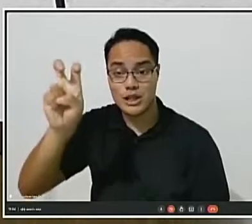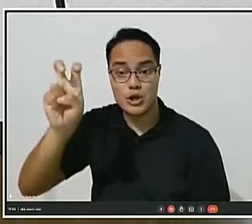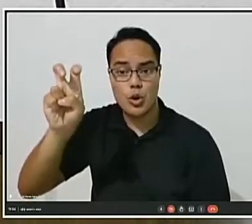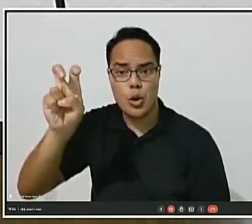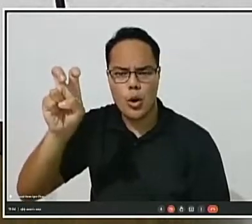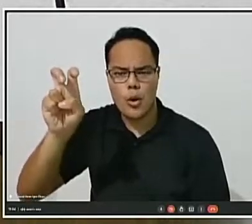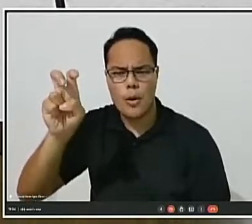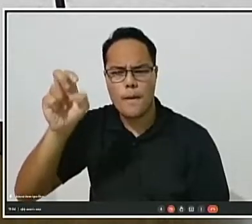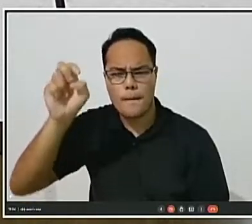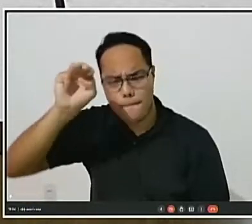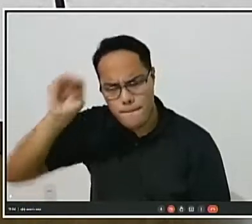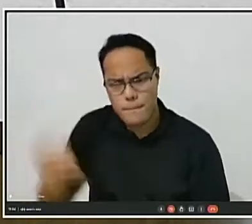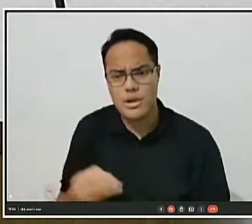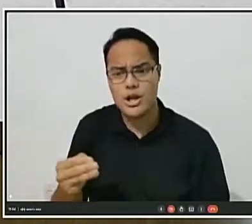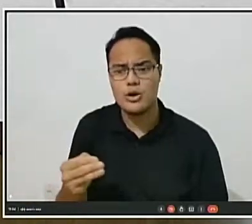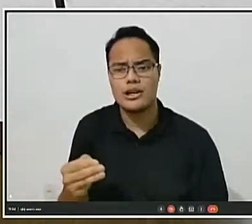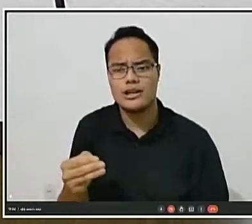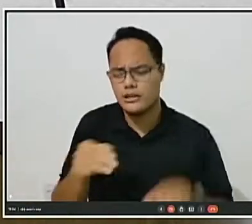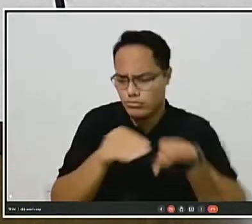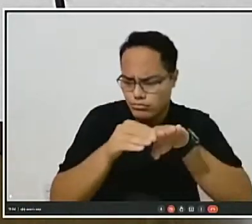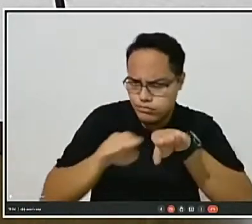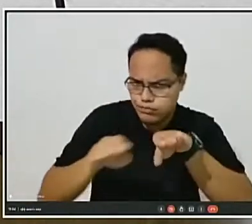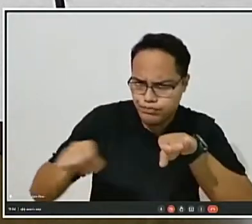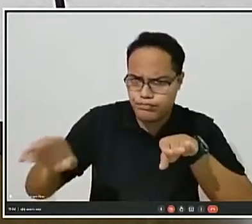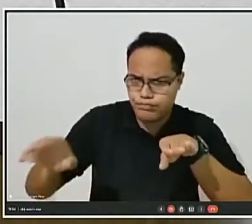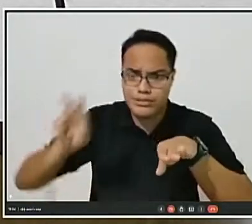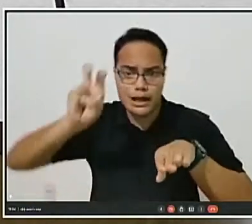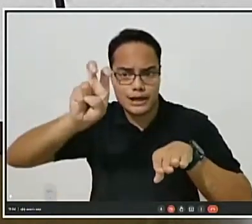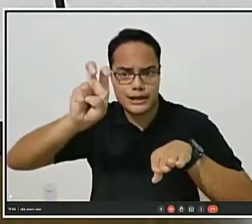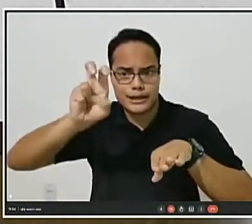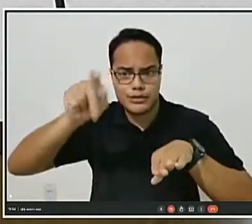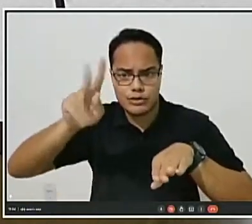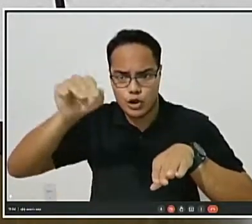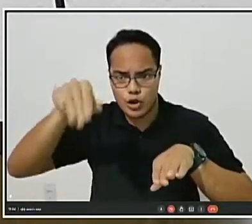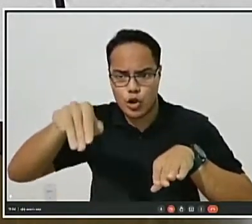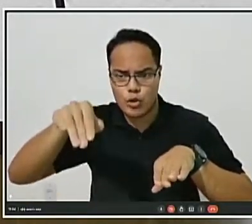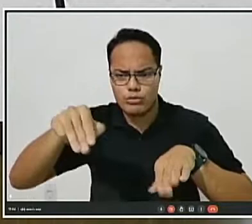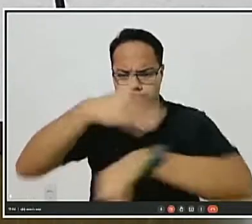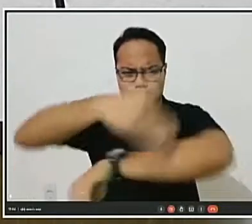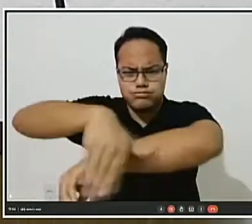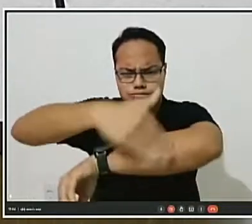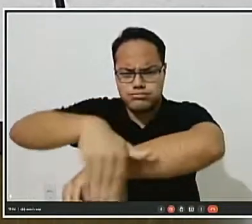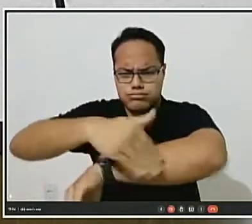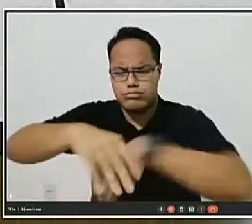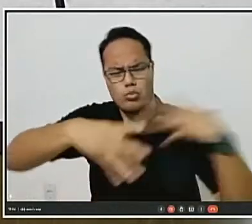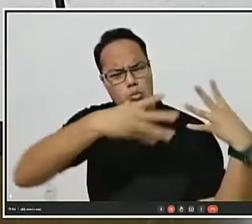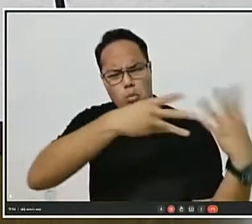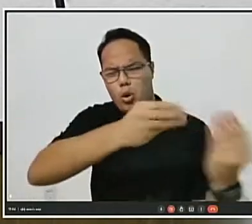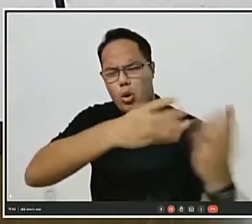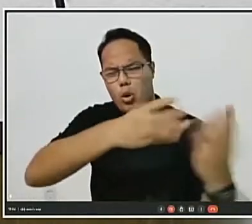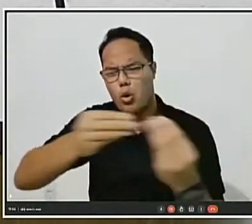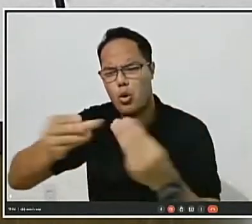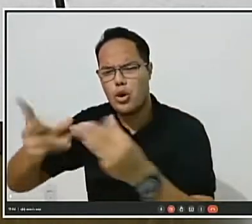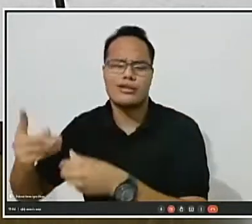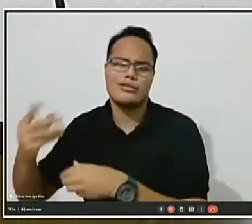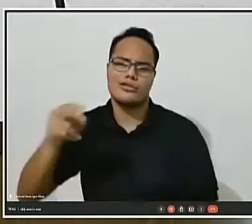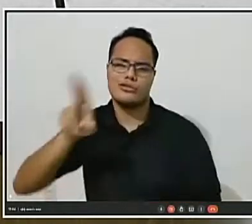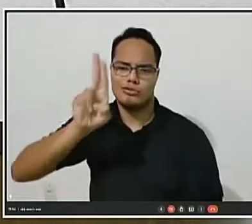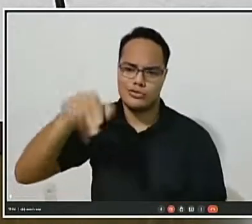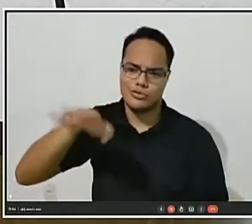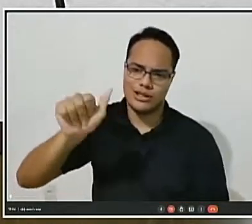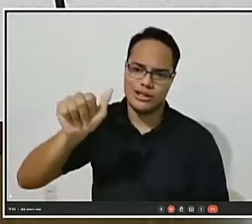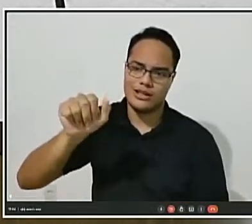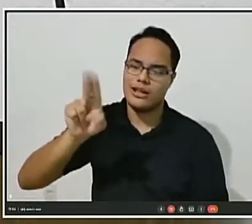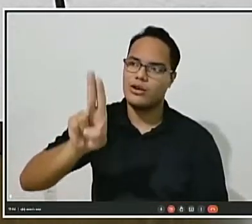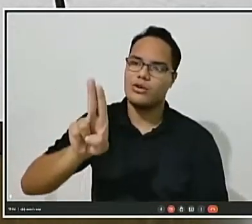5 quilômetros em diversas ruas de União da Vitória. Então, a Prefeitura receberá o